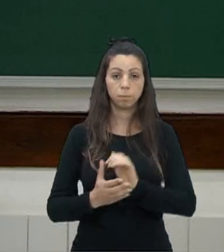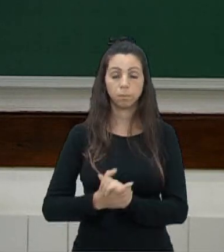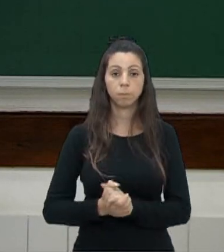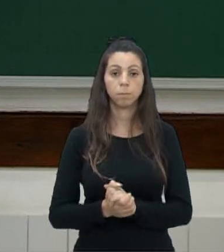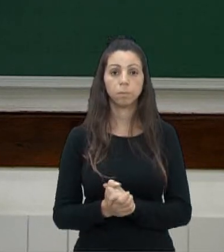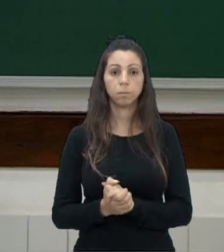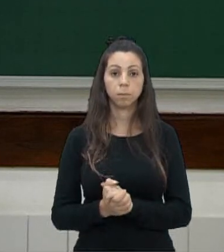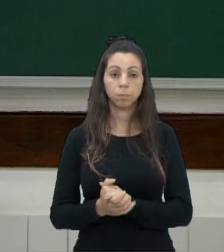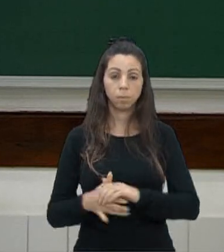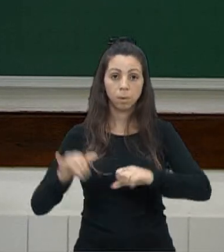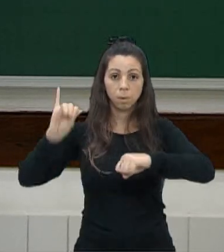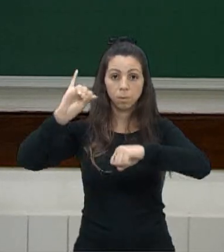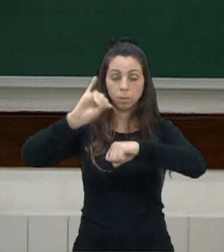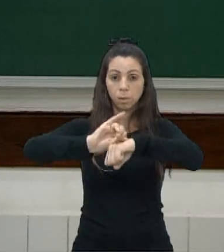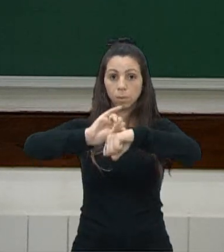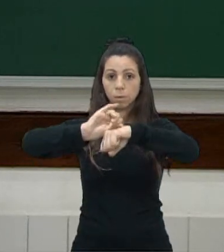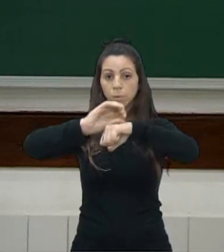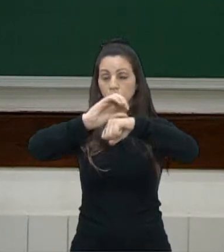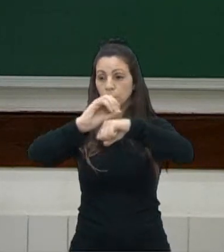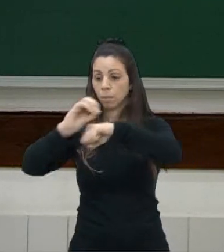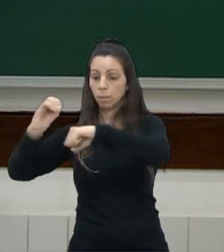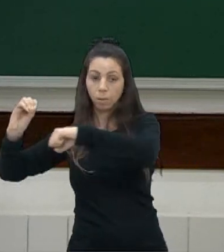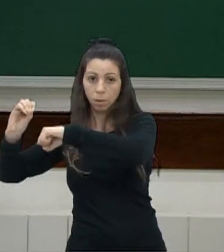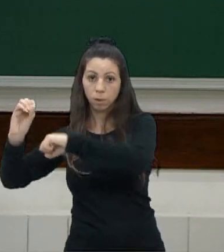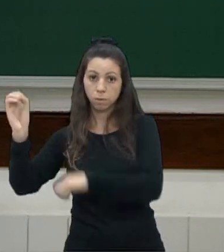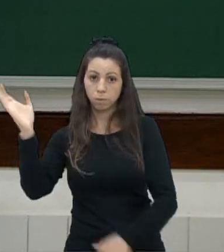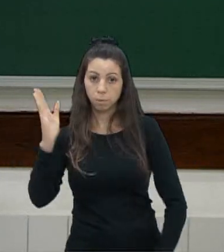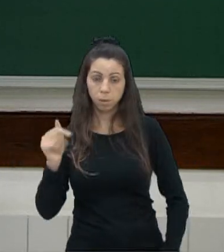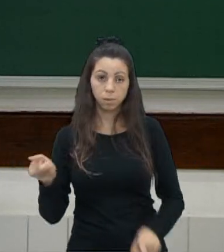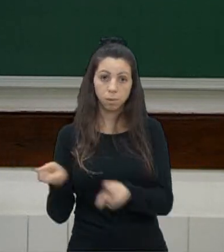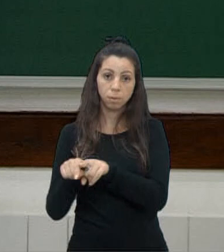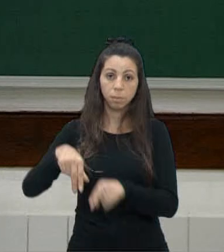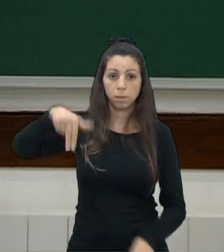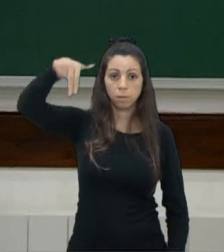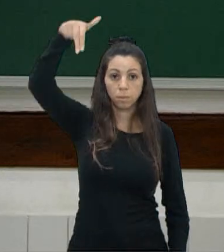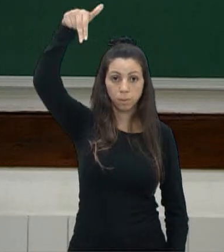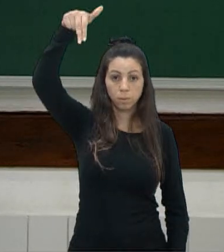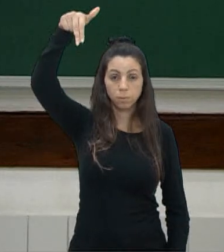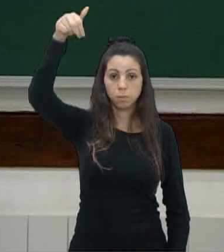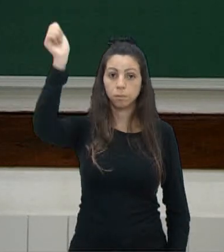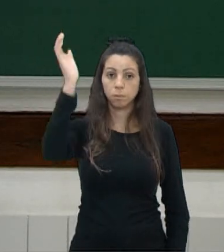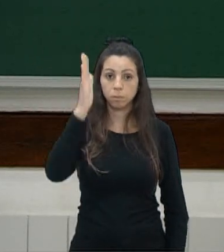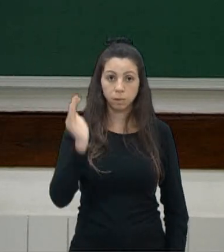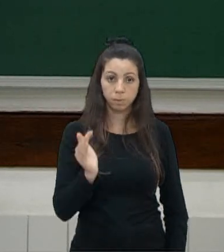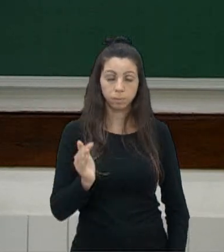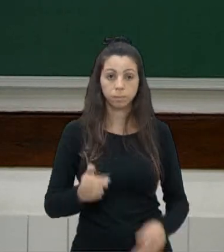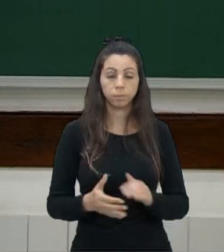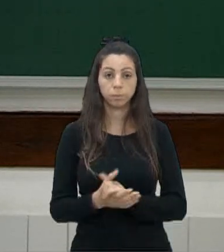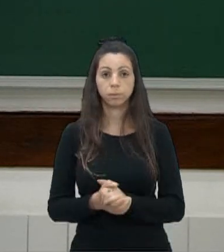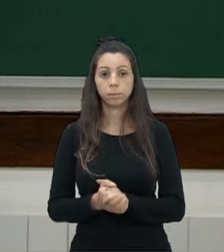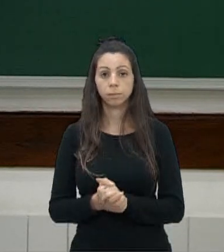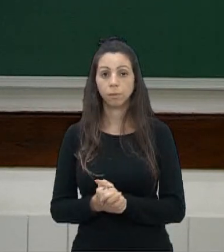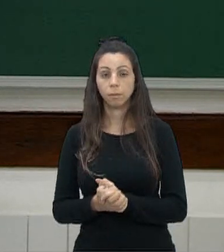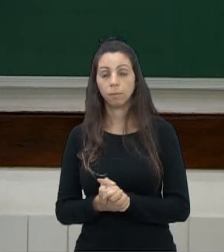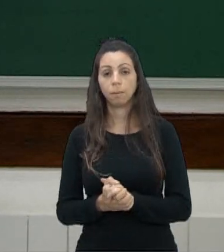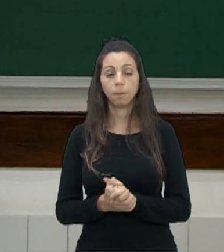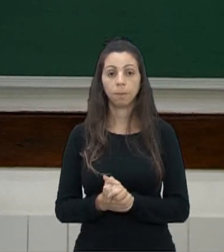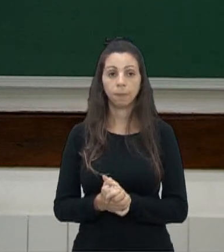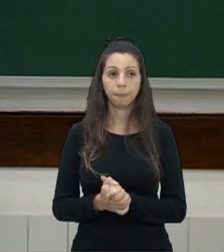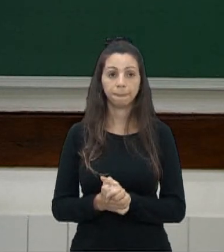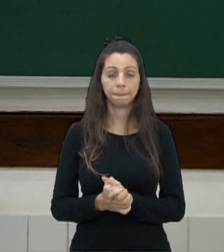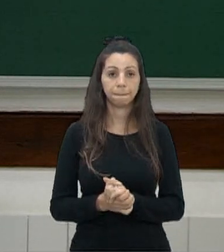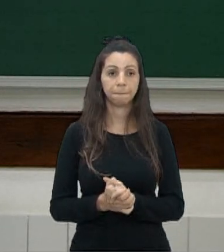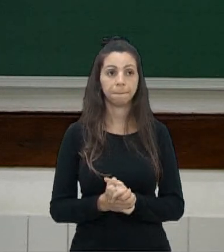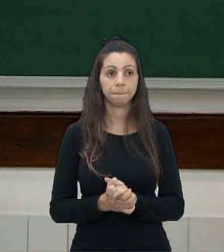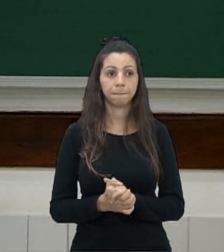no centro-oeste do Brasil e também na região norte do Brasil nós temos também esse escudo do